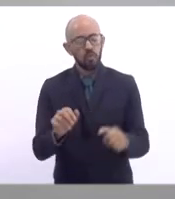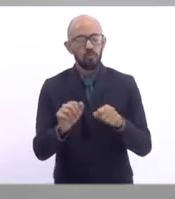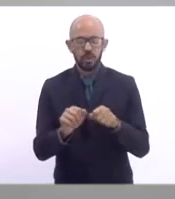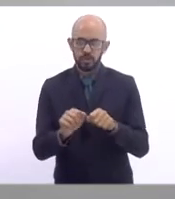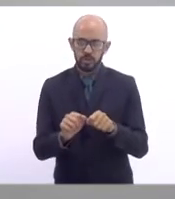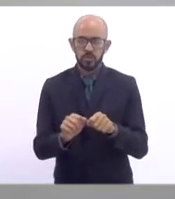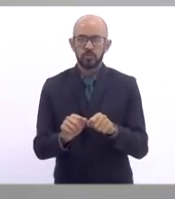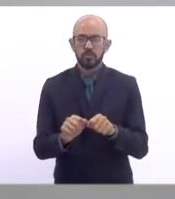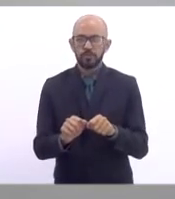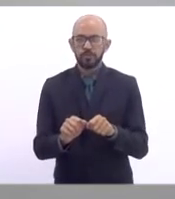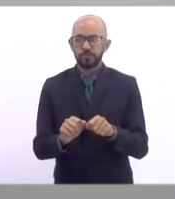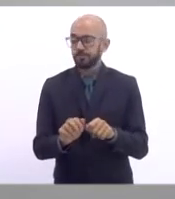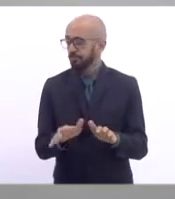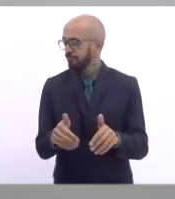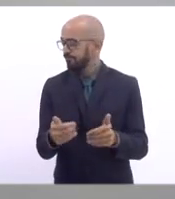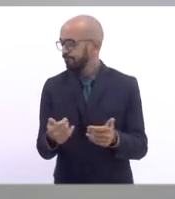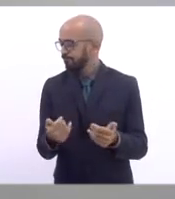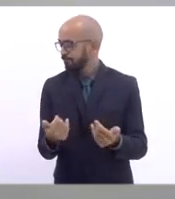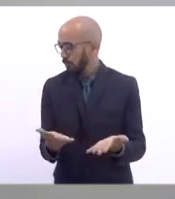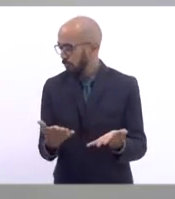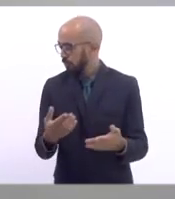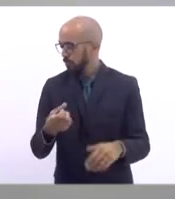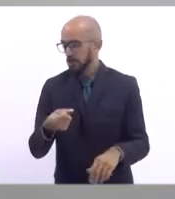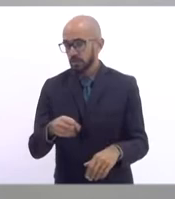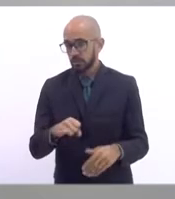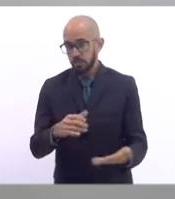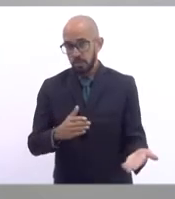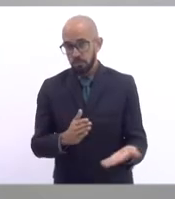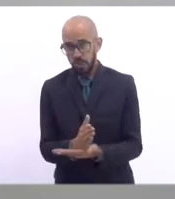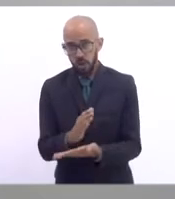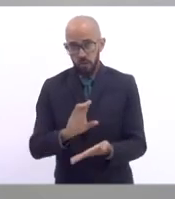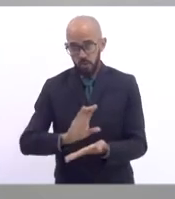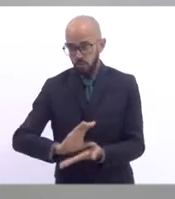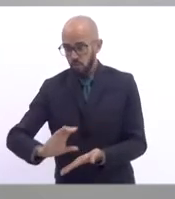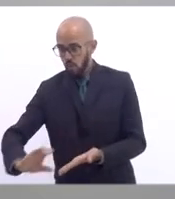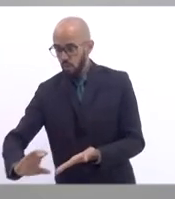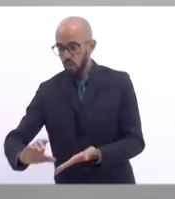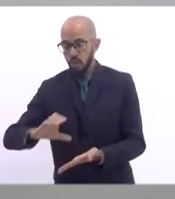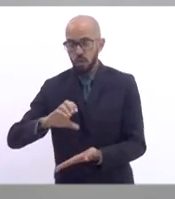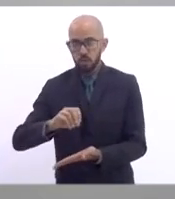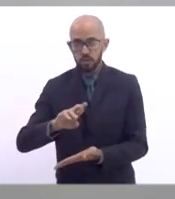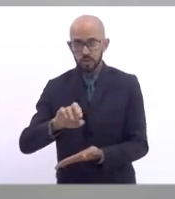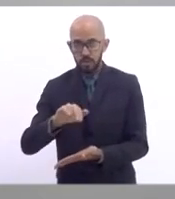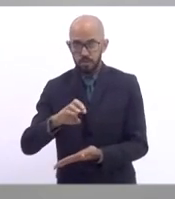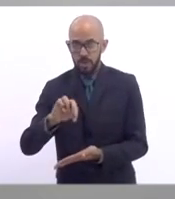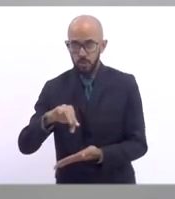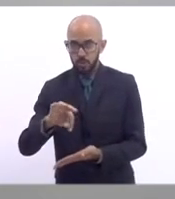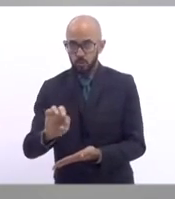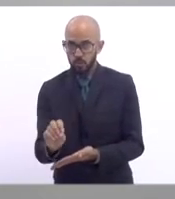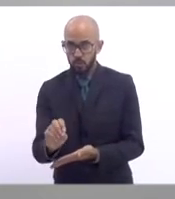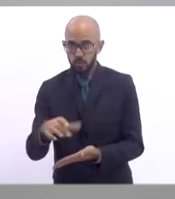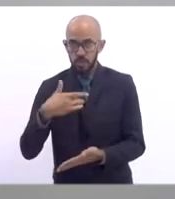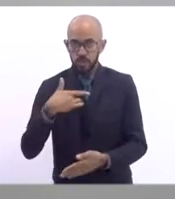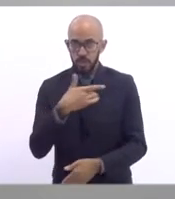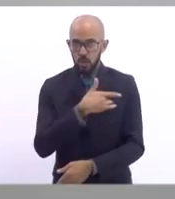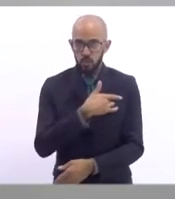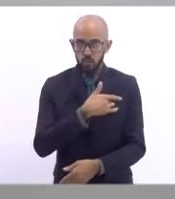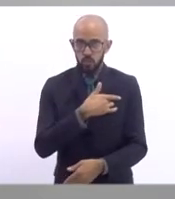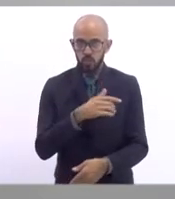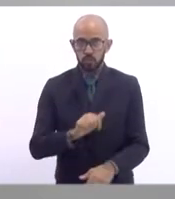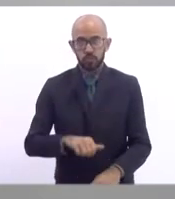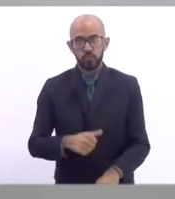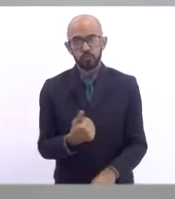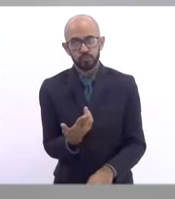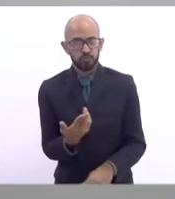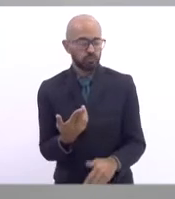para você aprova orçamento Como já aconteceu aqui da saúde ou no